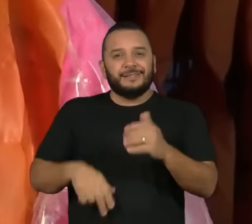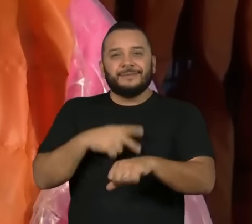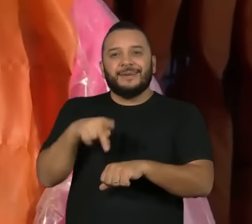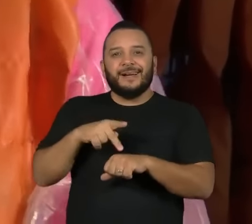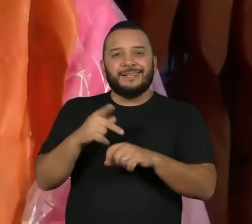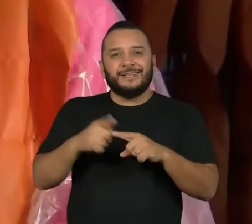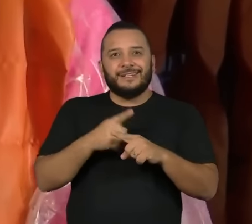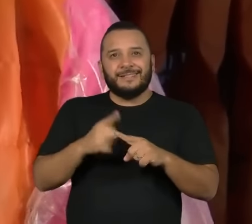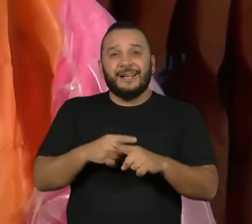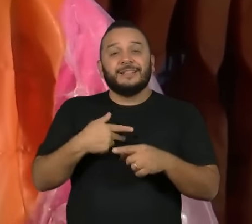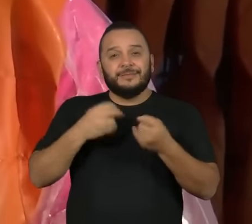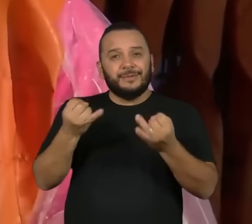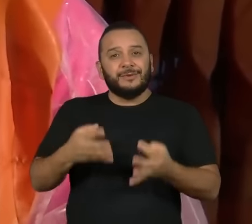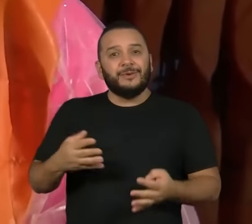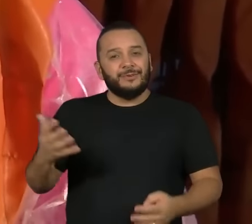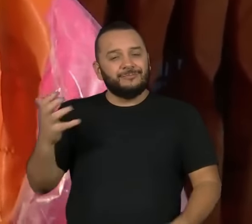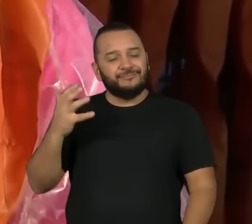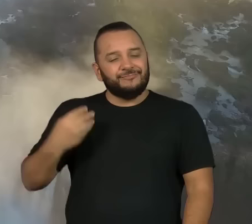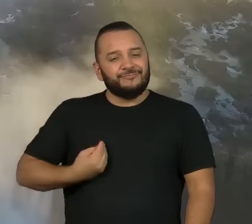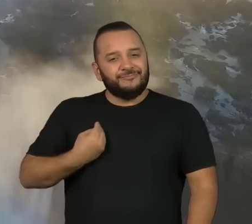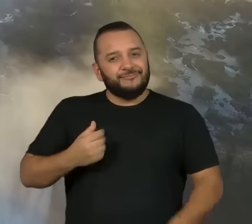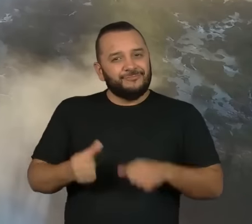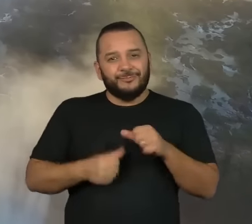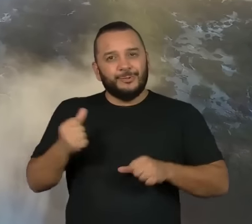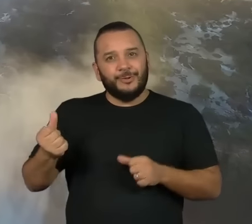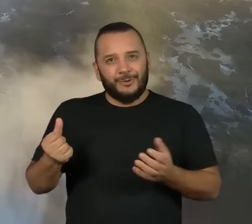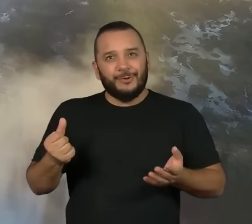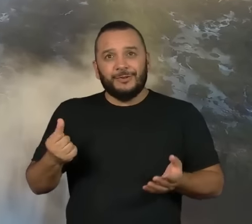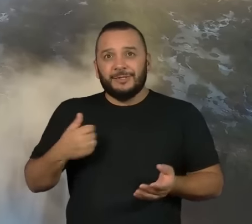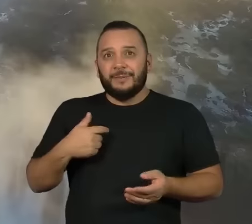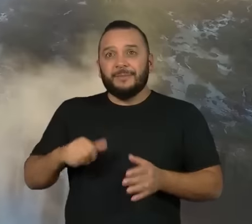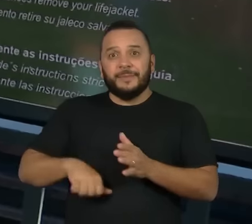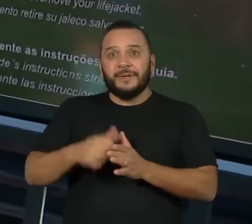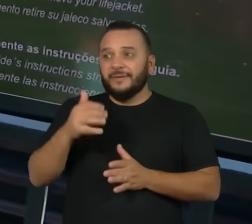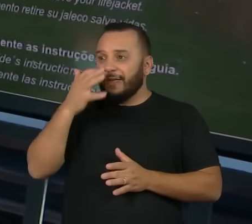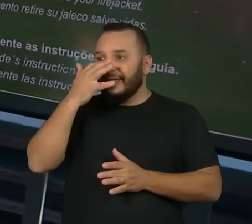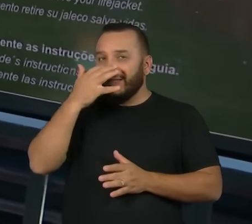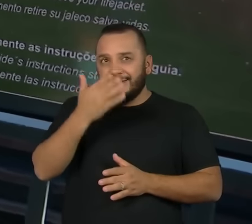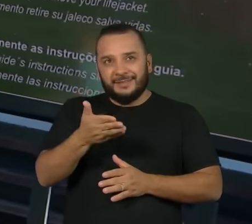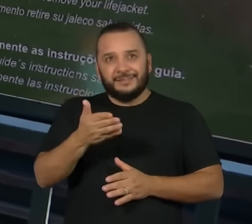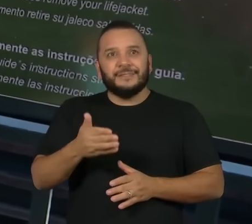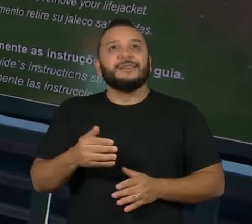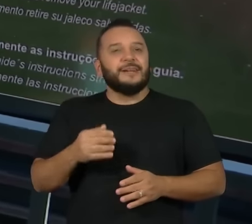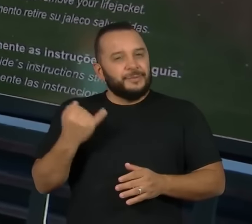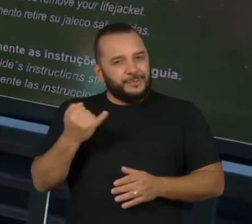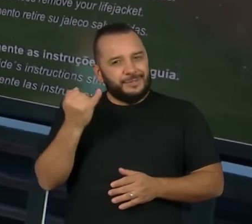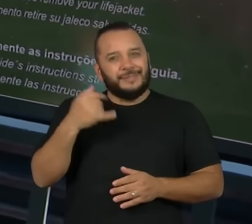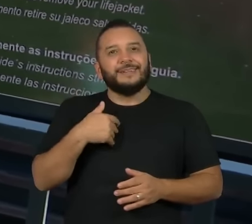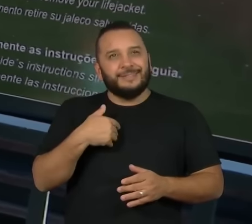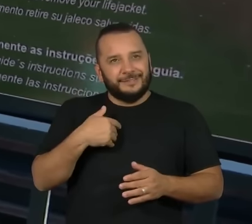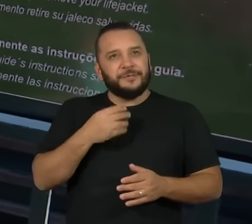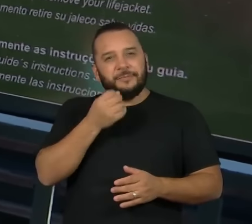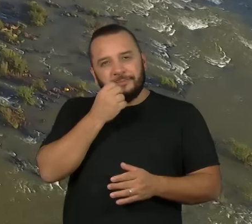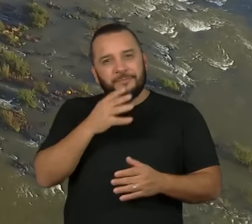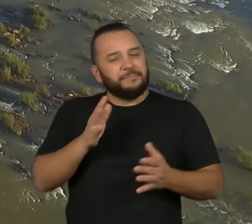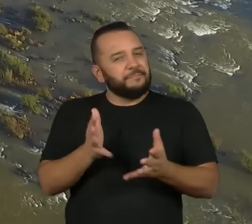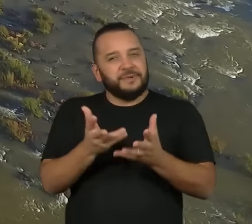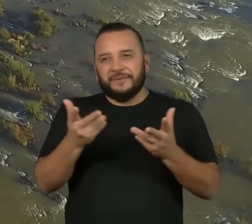que o passeio mudou a vida dela, que nunca tinha visto algo assim. Vale a cada segundinho lá embaixo da água, é